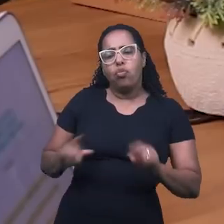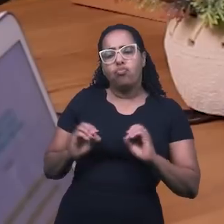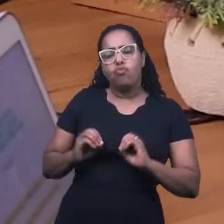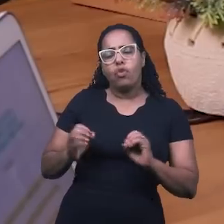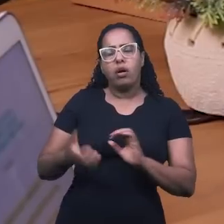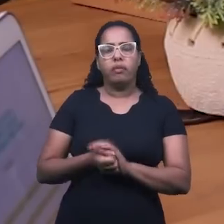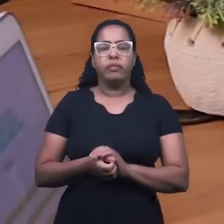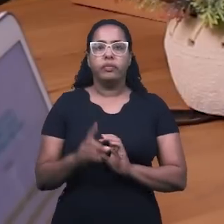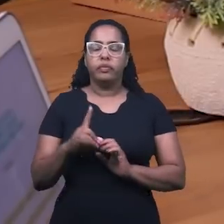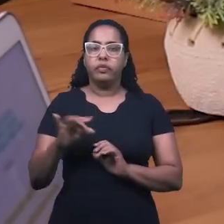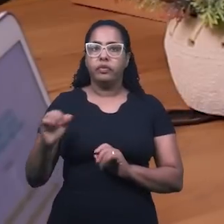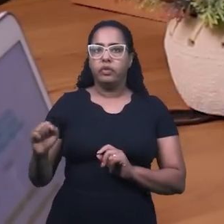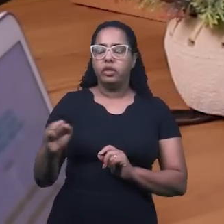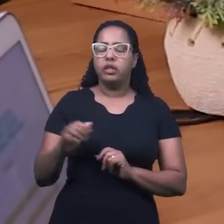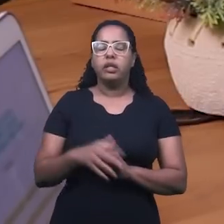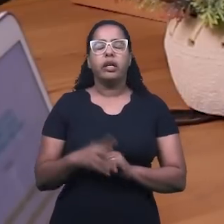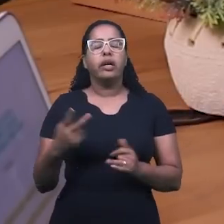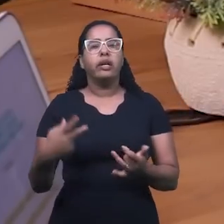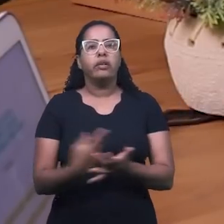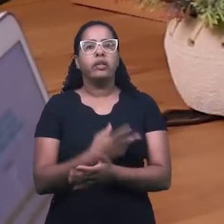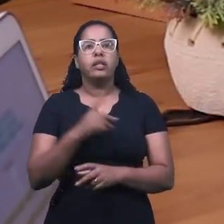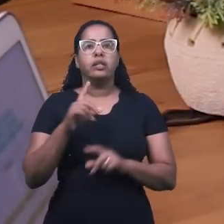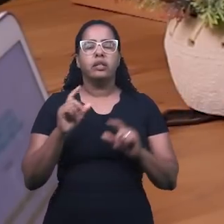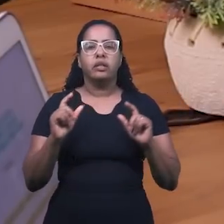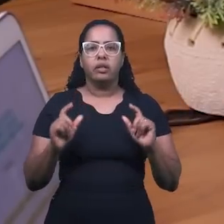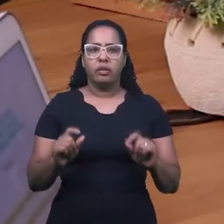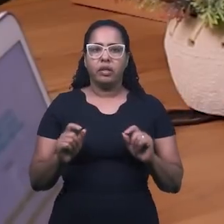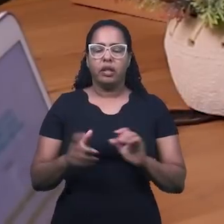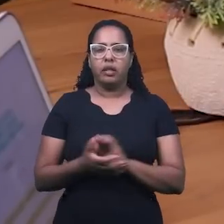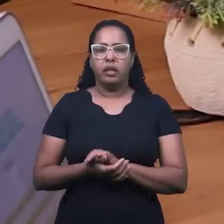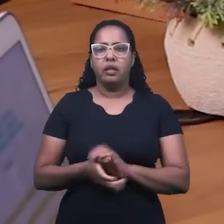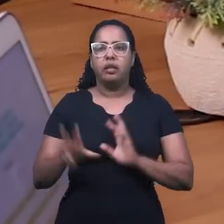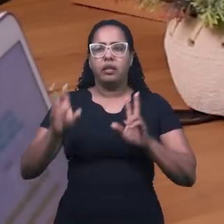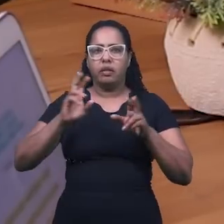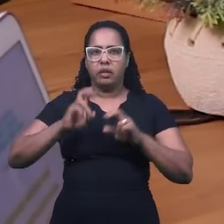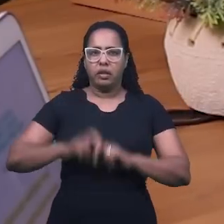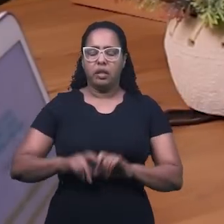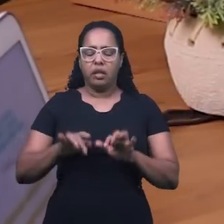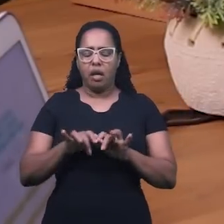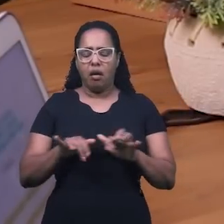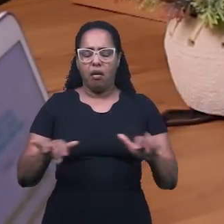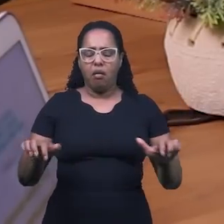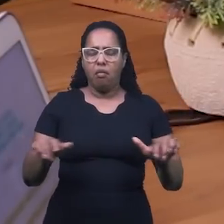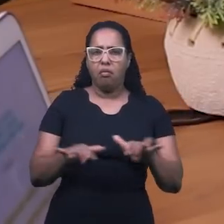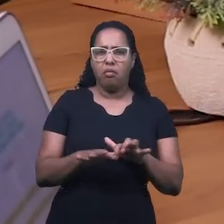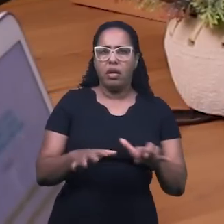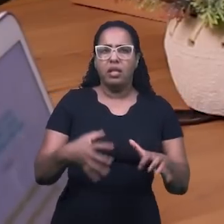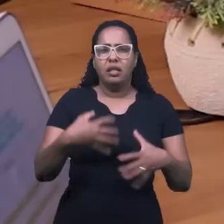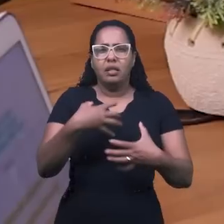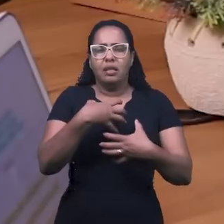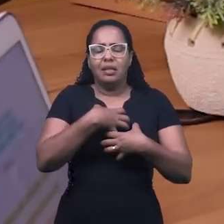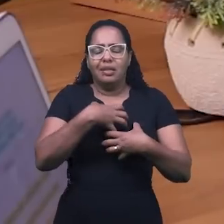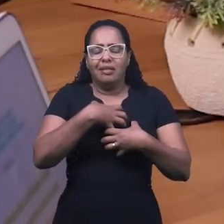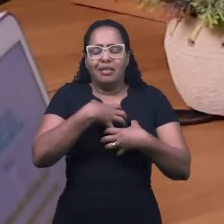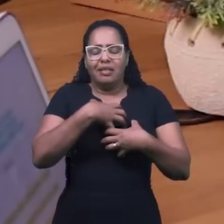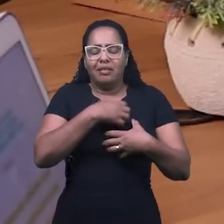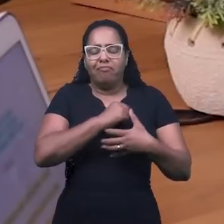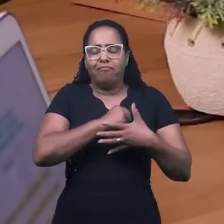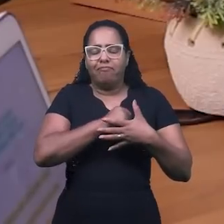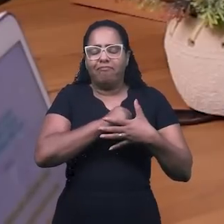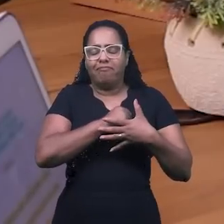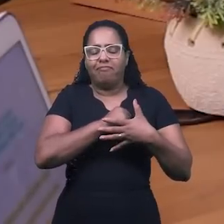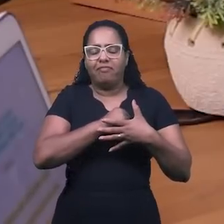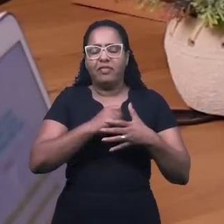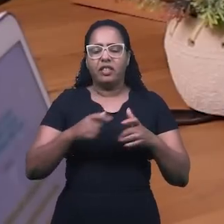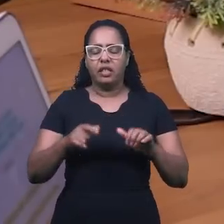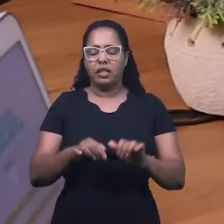minha neta. E teve um dia, menina, que, olha, eu sentei no teclado, eu estava sentindo alguma coisa